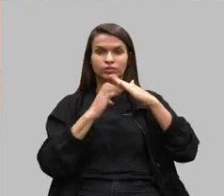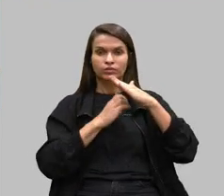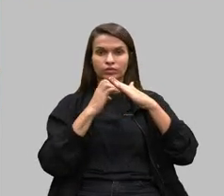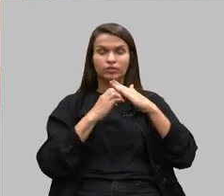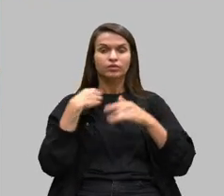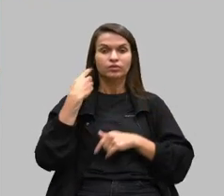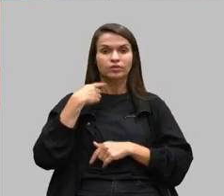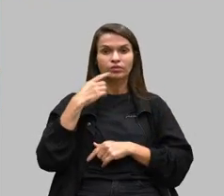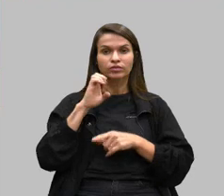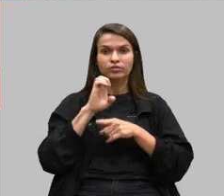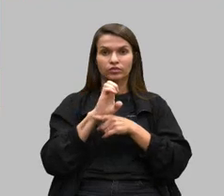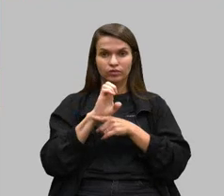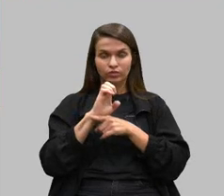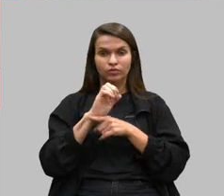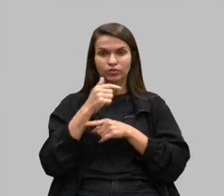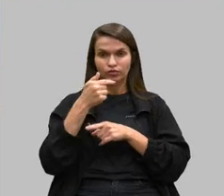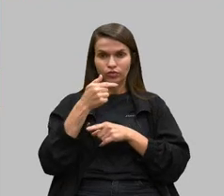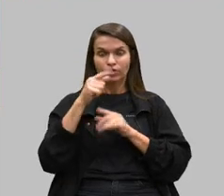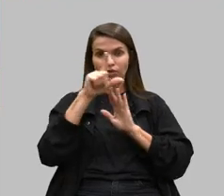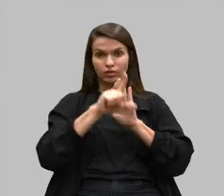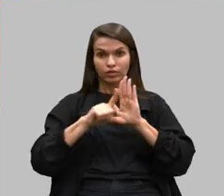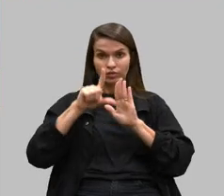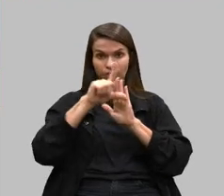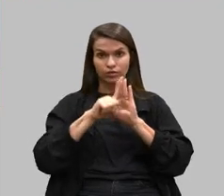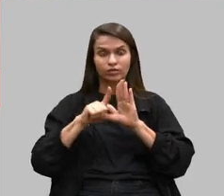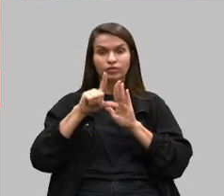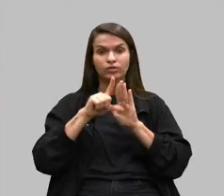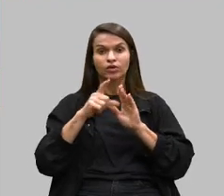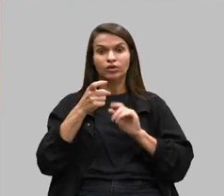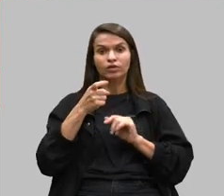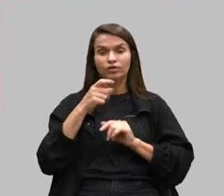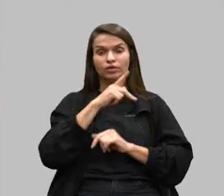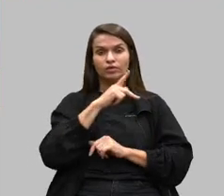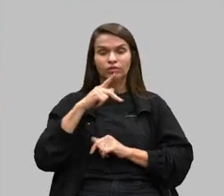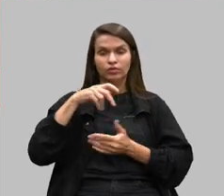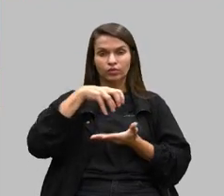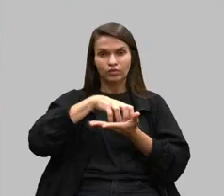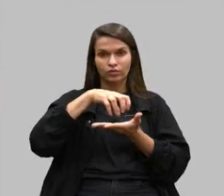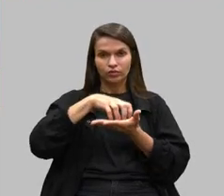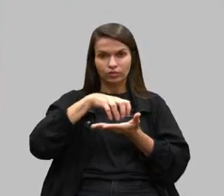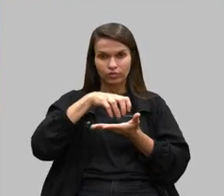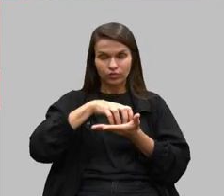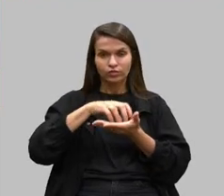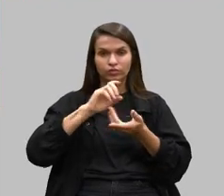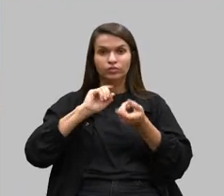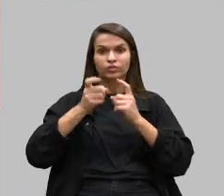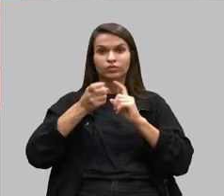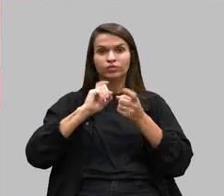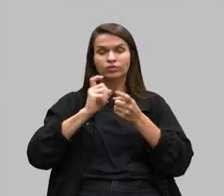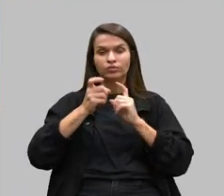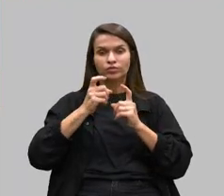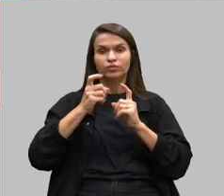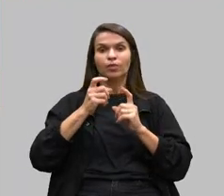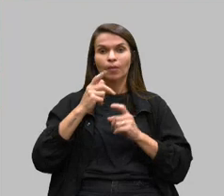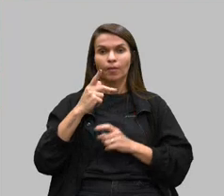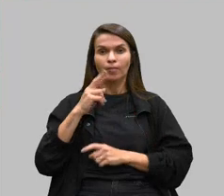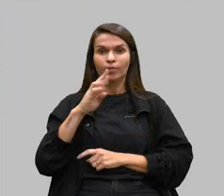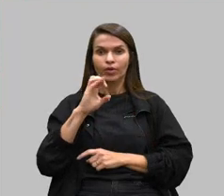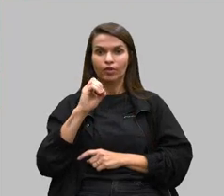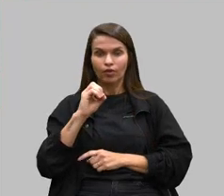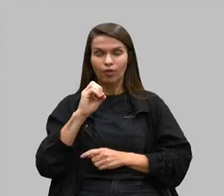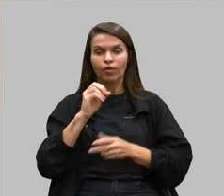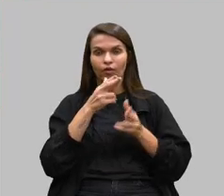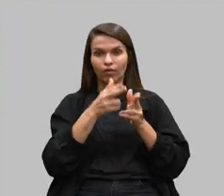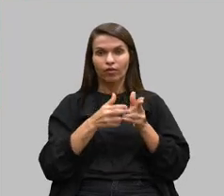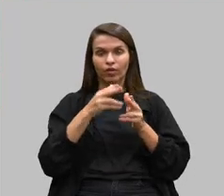estadual por sete legislaturas e ex-presidente da comissão extraordinária pró ferrovias da Assembleia